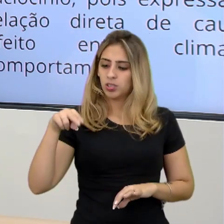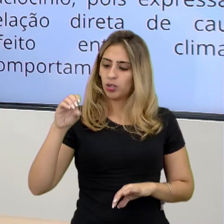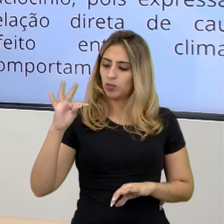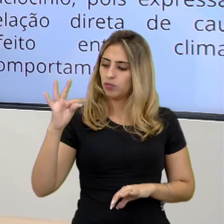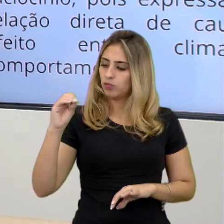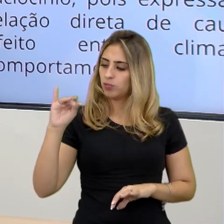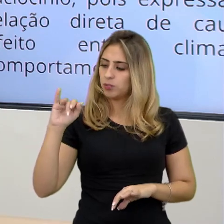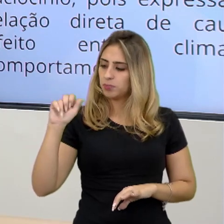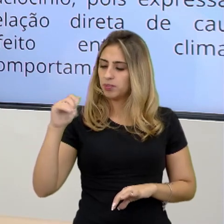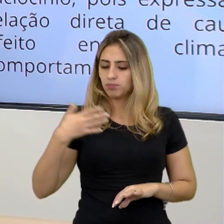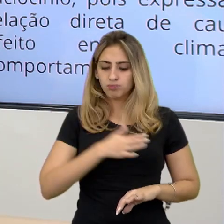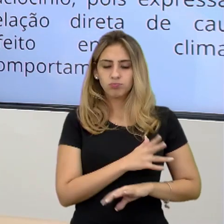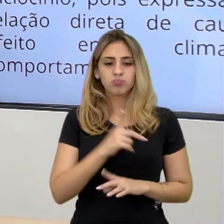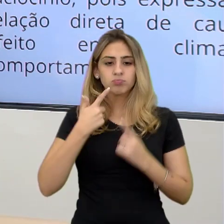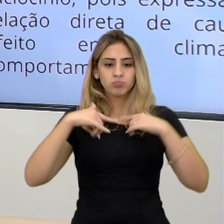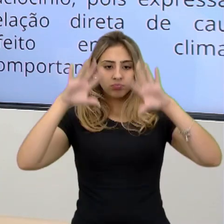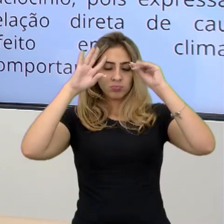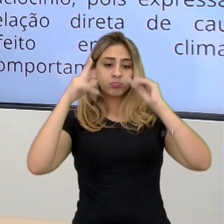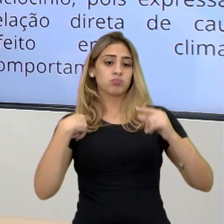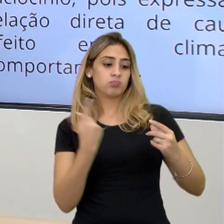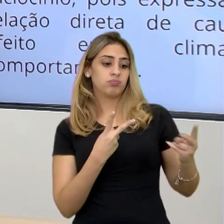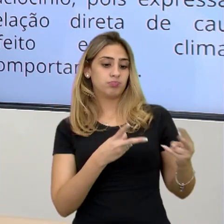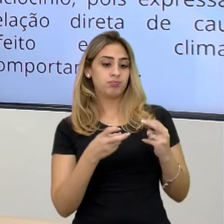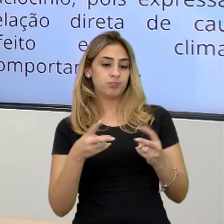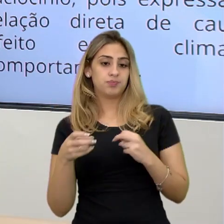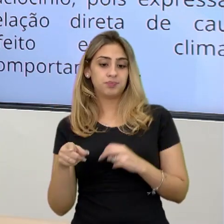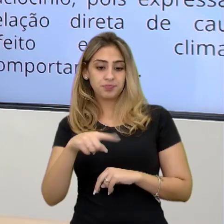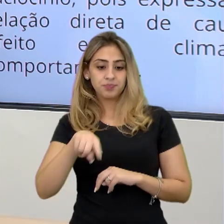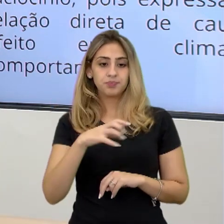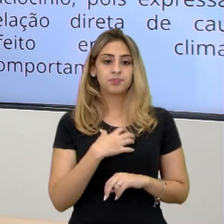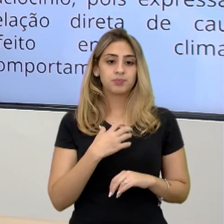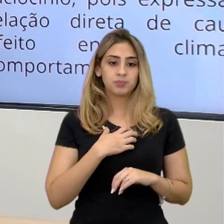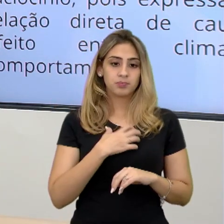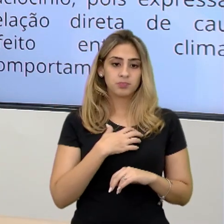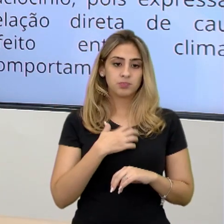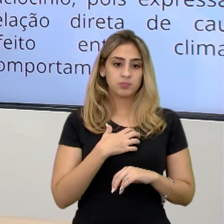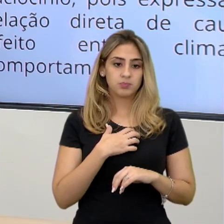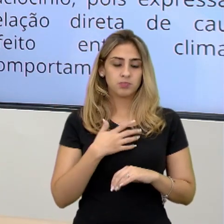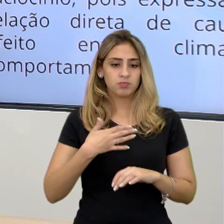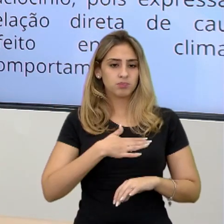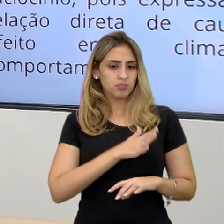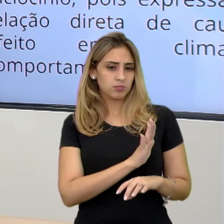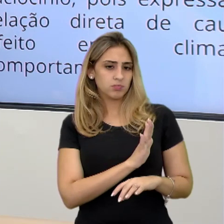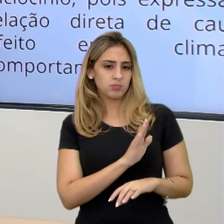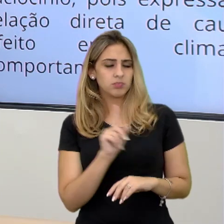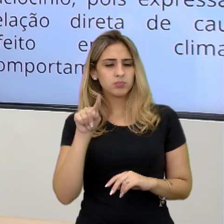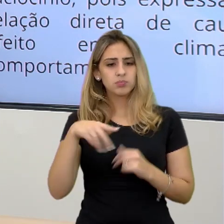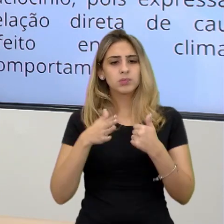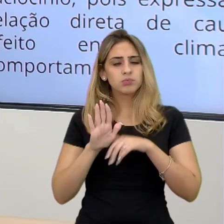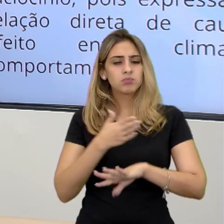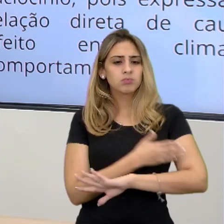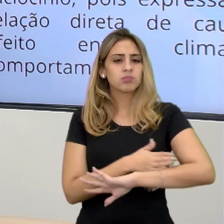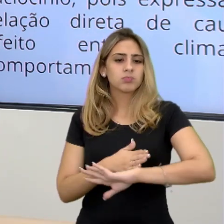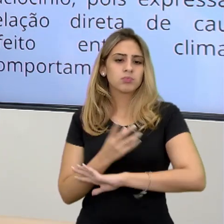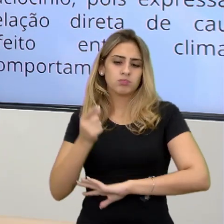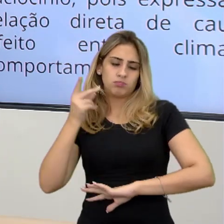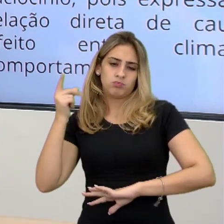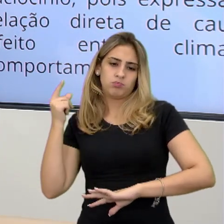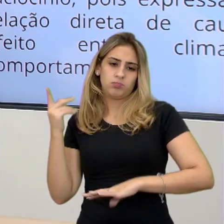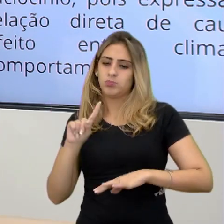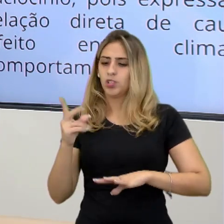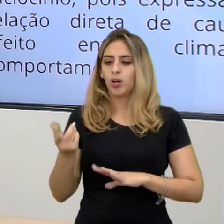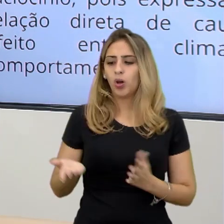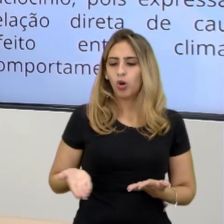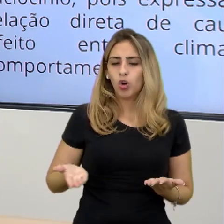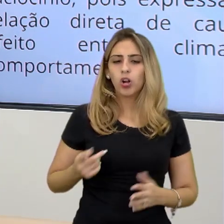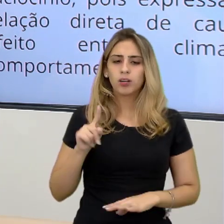preconceitos linguísticos, né? Então, a gente vai perceber que esse tipo de preconceito, ele já começa há muito tempo, não é de agora. Ele